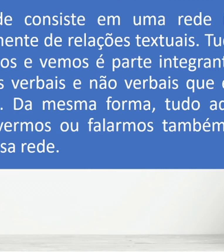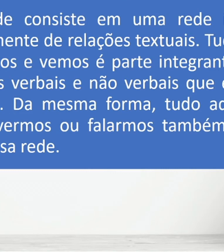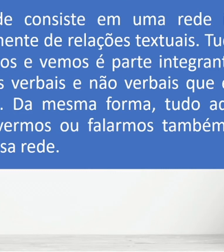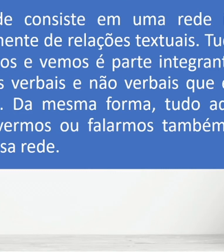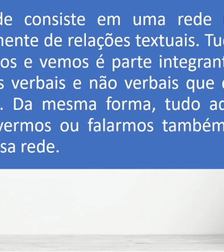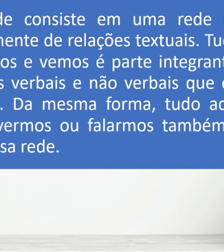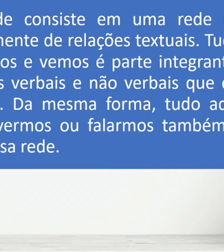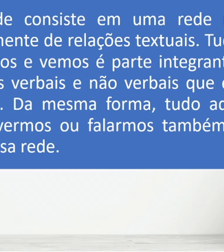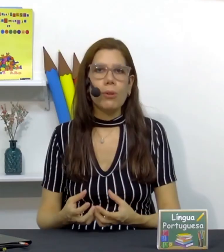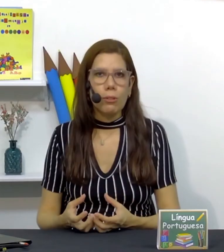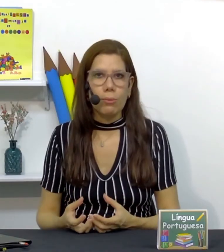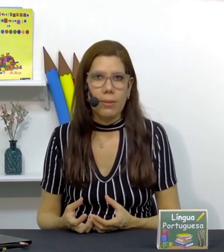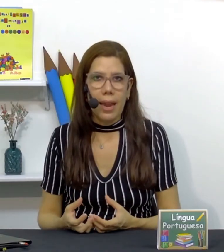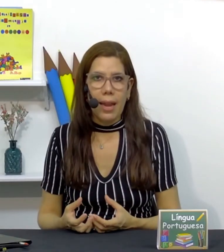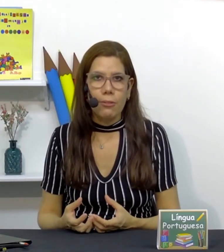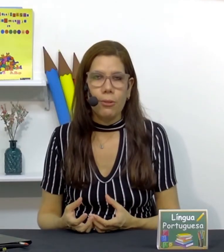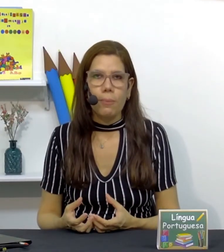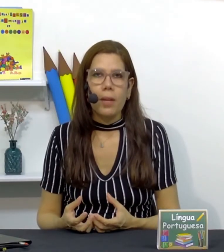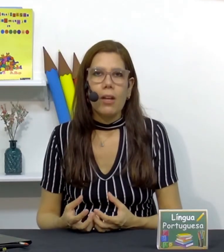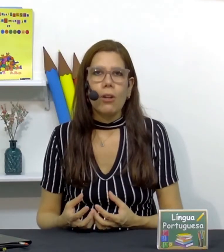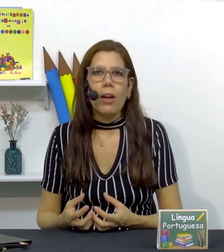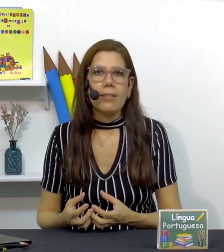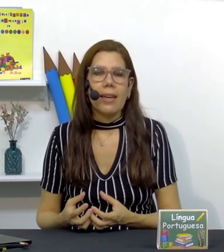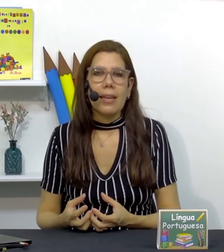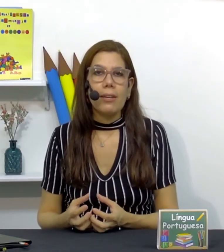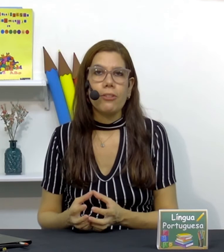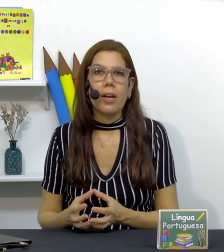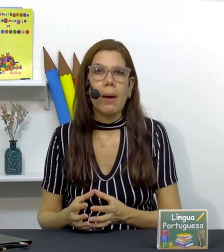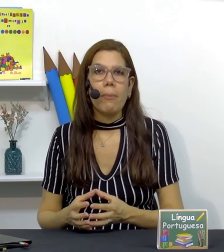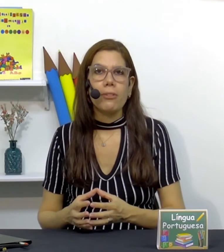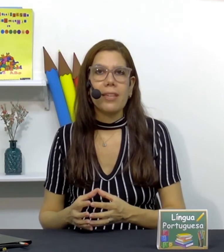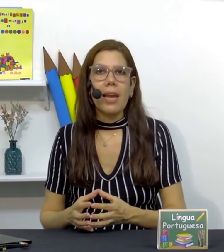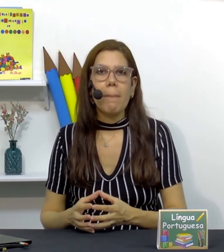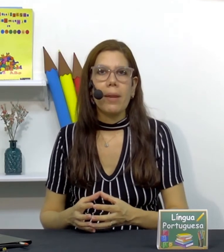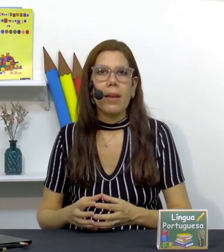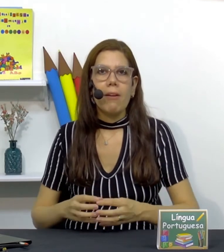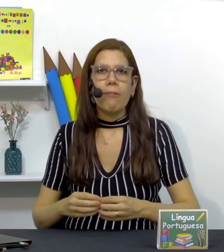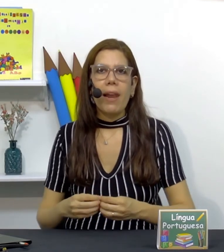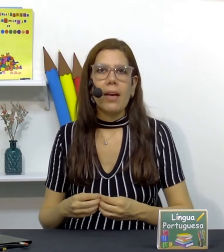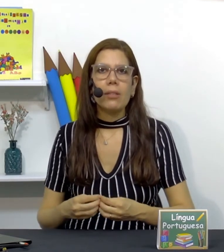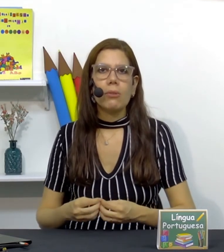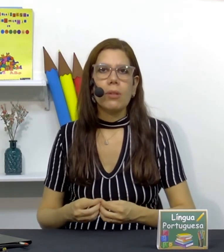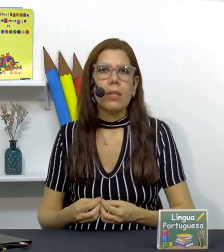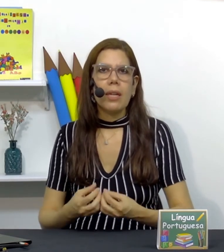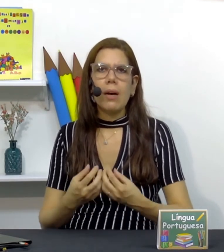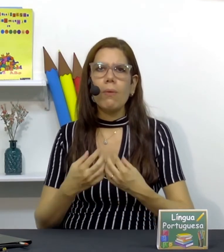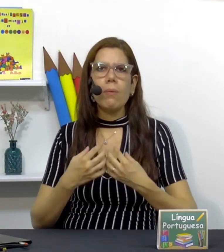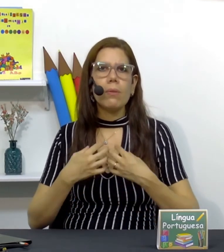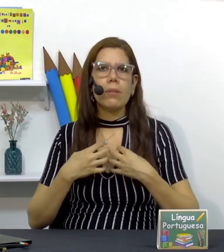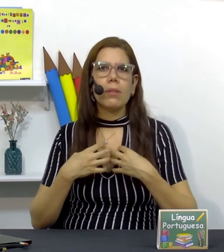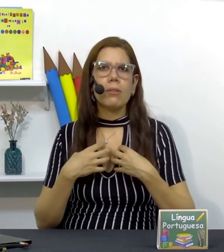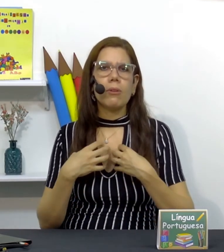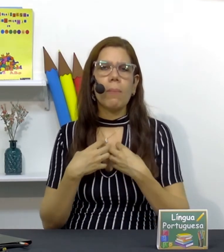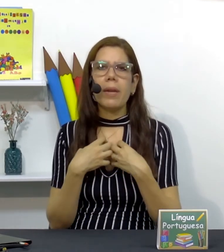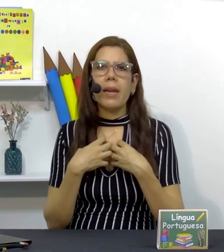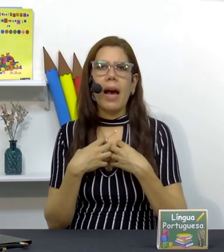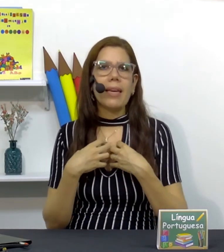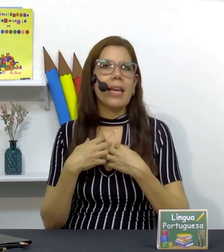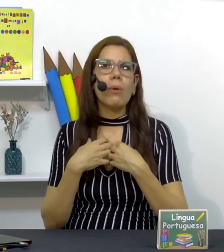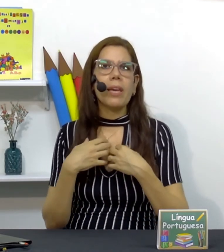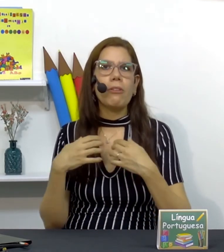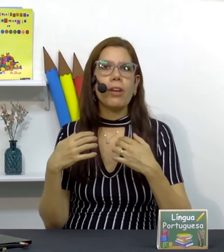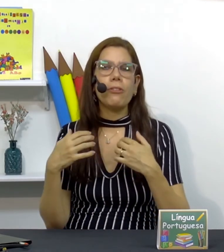fala, quando a gente produz um texto, nós aqui estamos sempre falando não